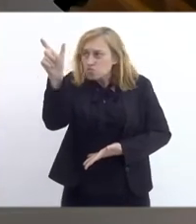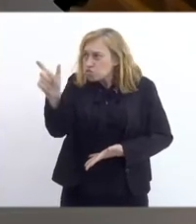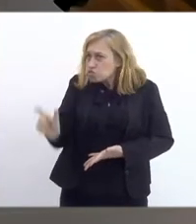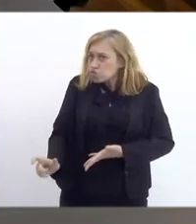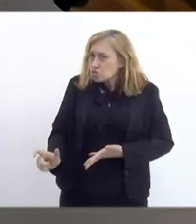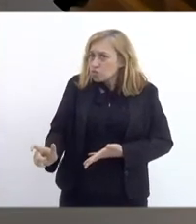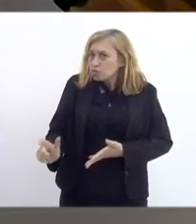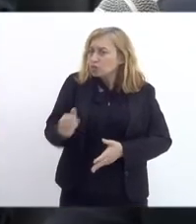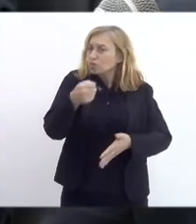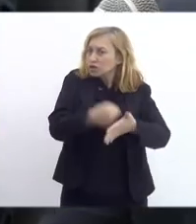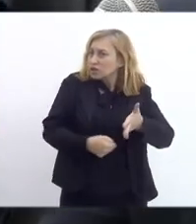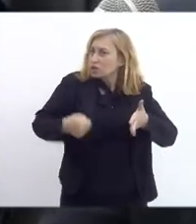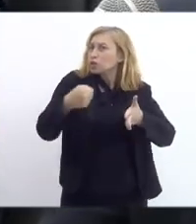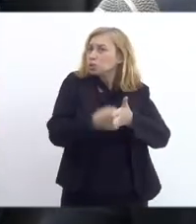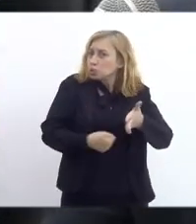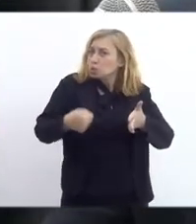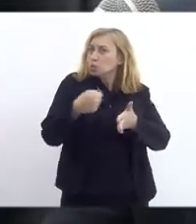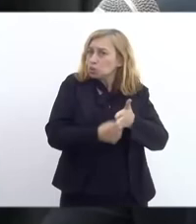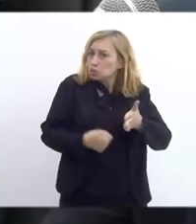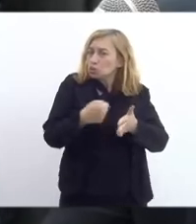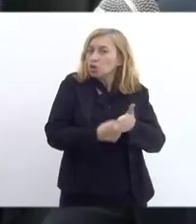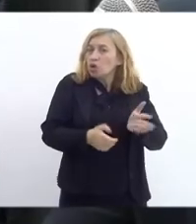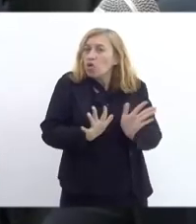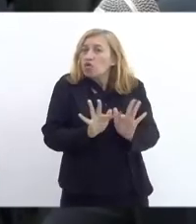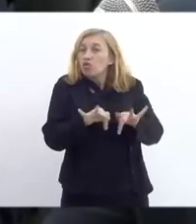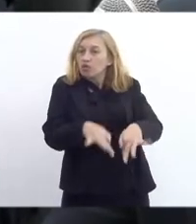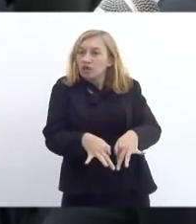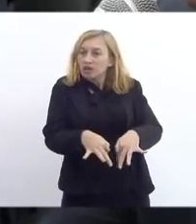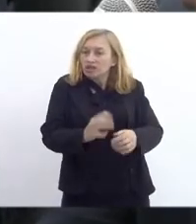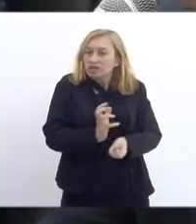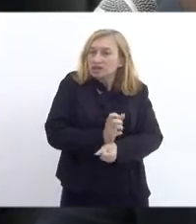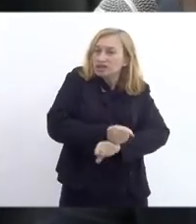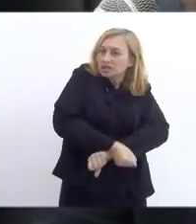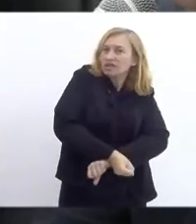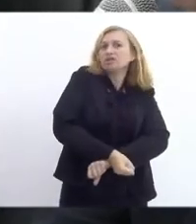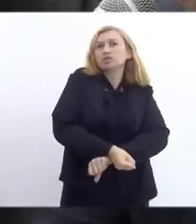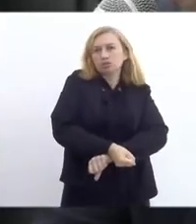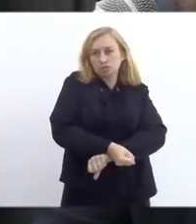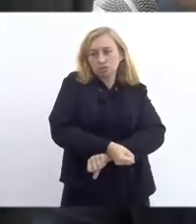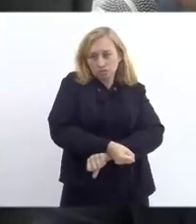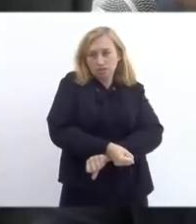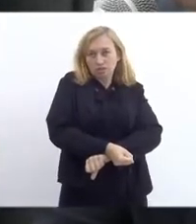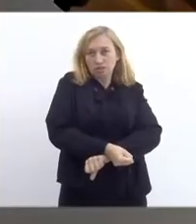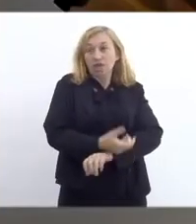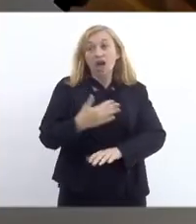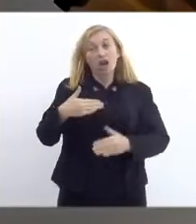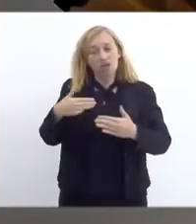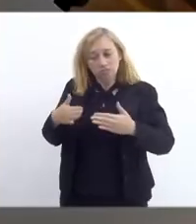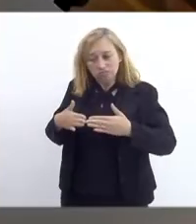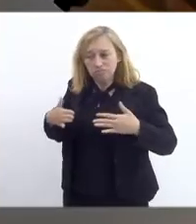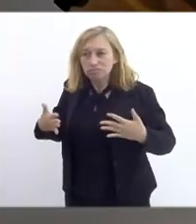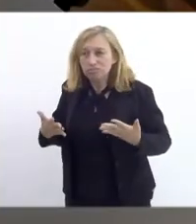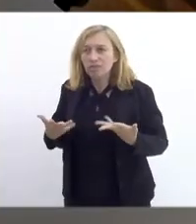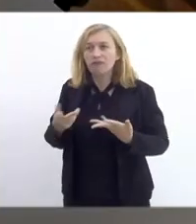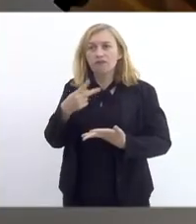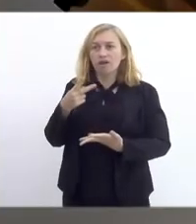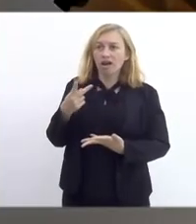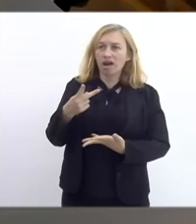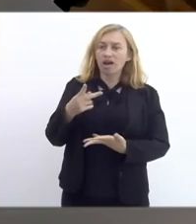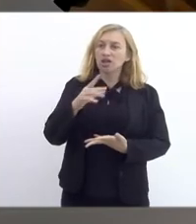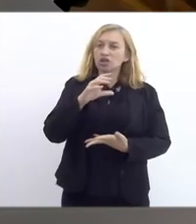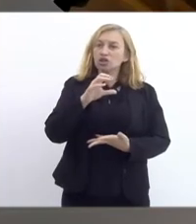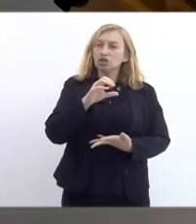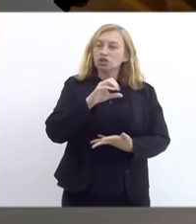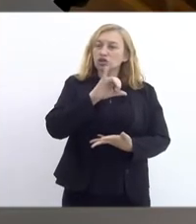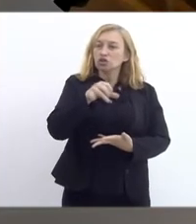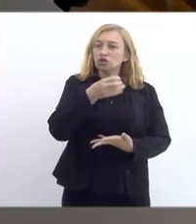um grande personagem dessa luta. Pelo fim da escravatura e um grande quadro. Eu me permito dizer que Joaquim Nabuco